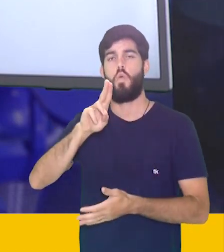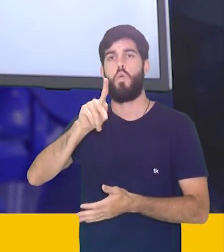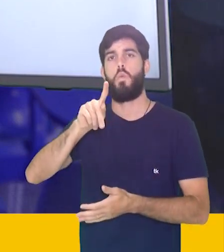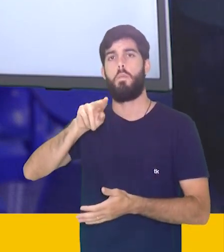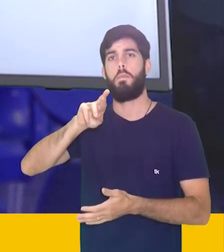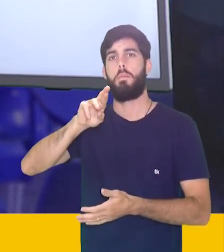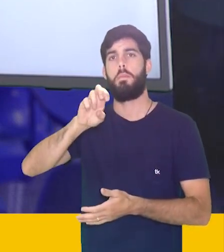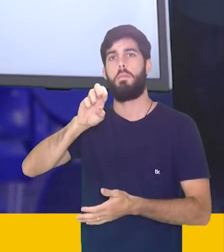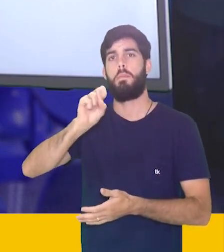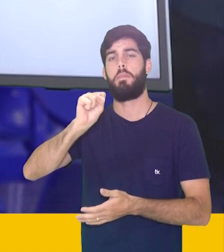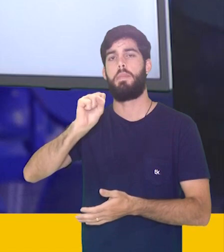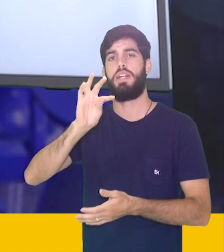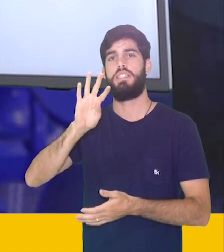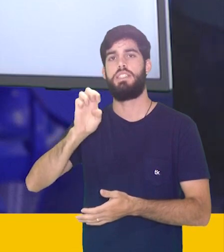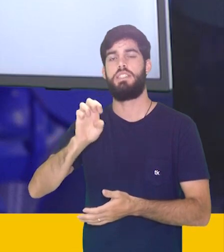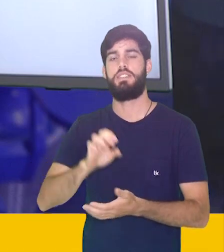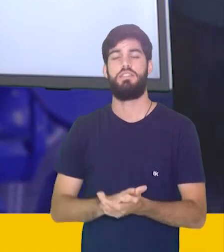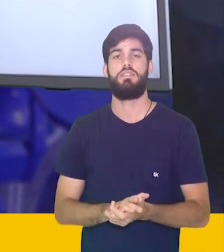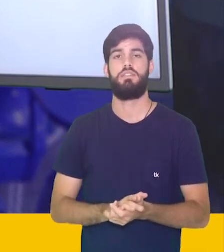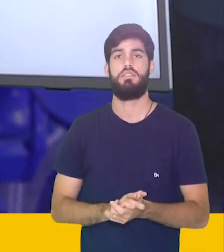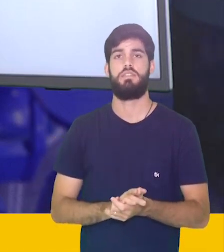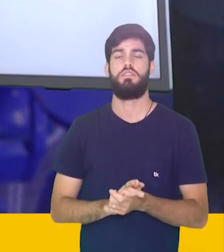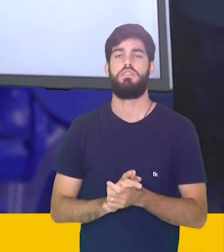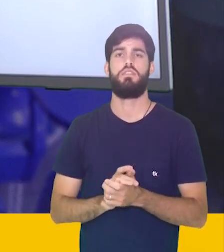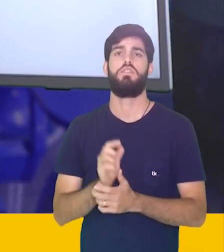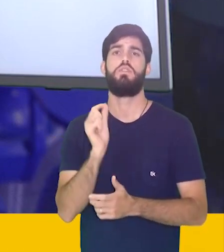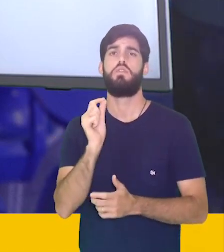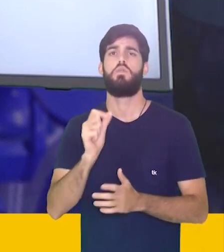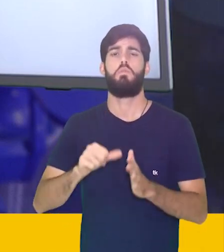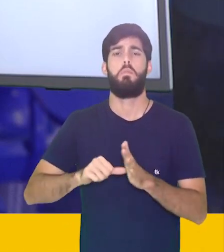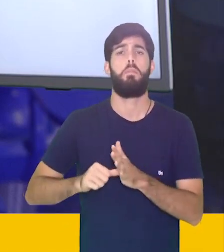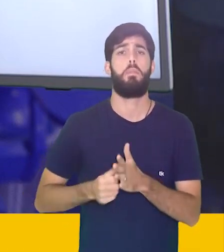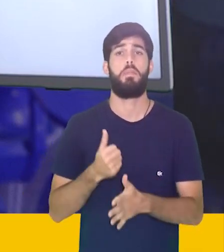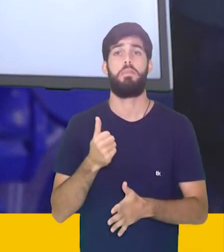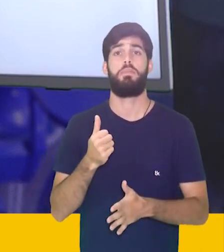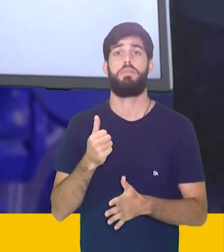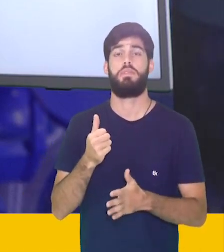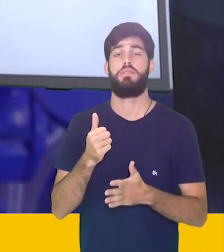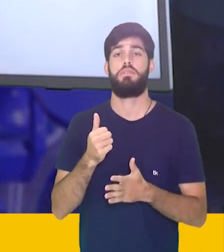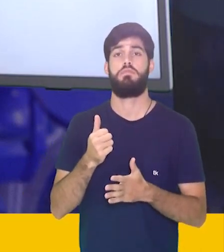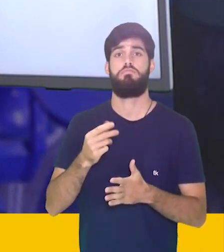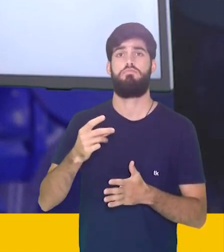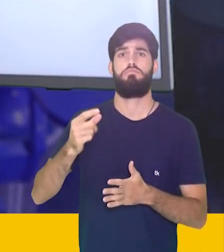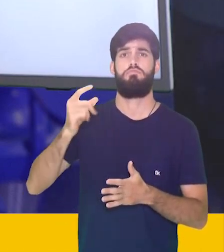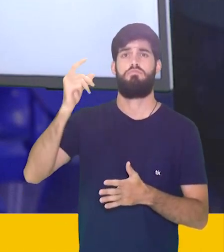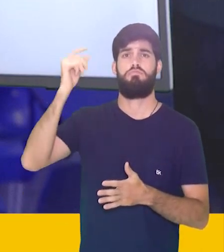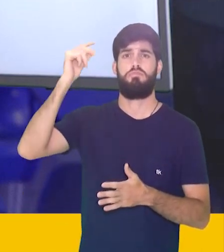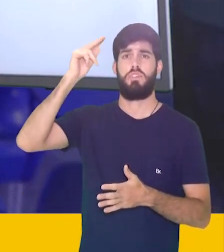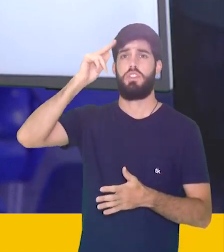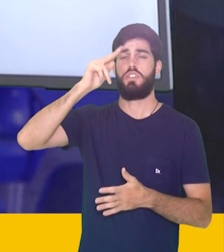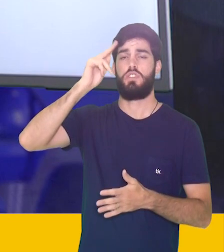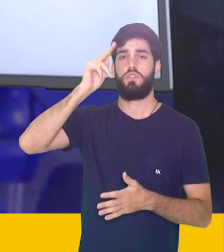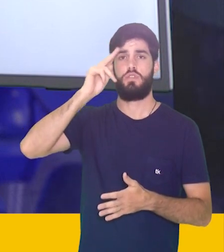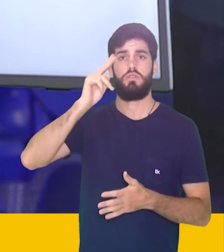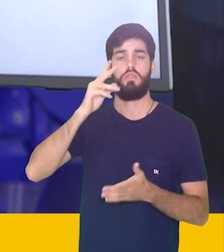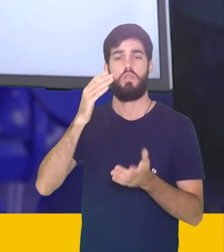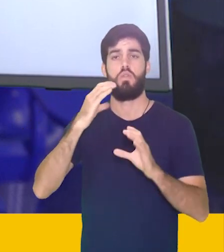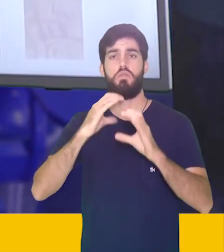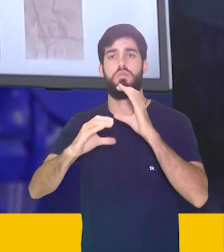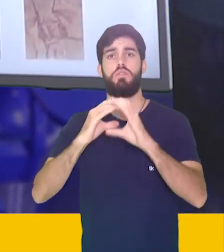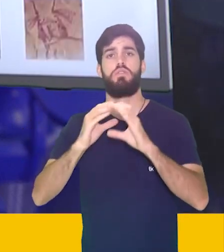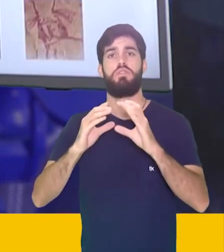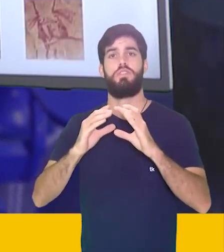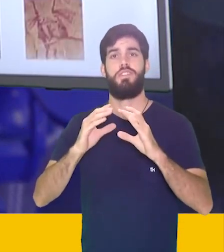Então, aí, essas representações rupestres, elas são os primeiros registros pré-históricos de comunicação